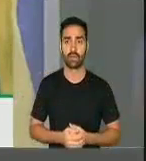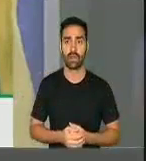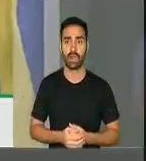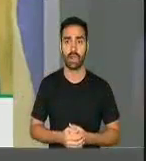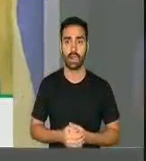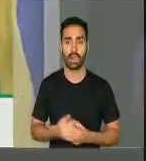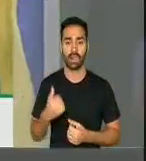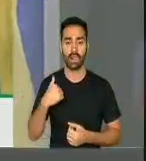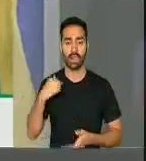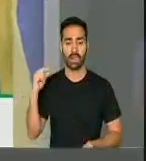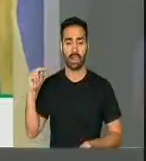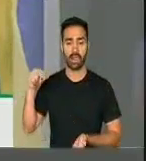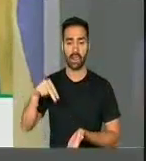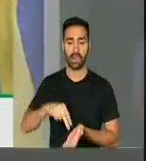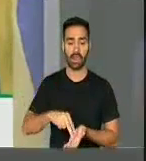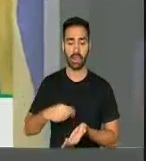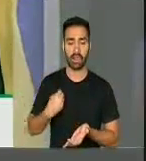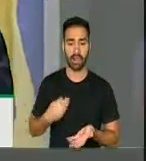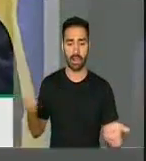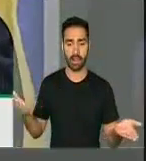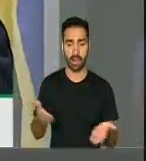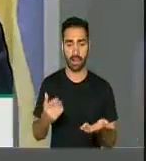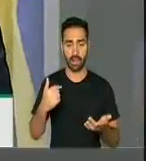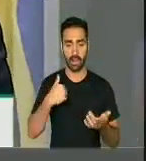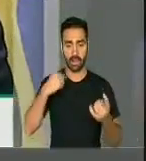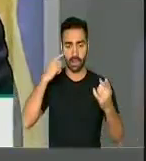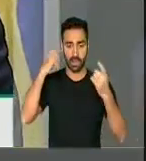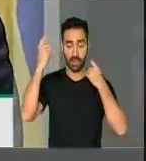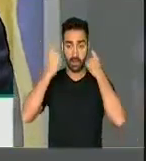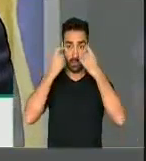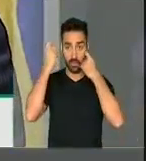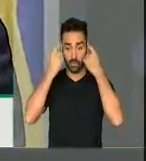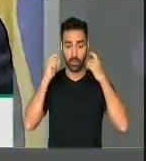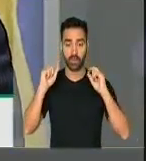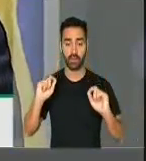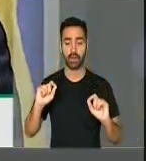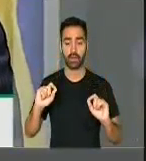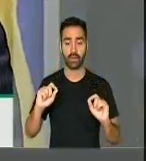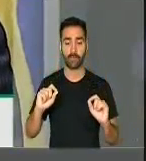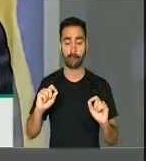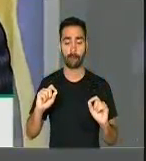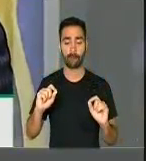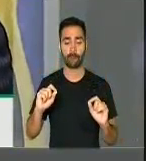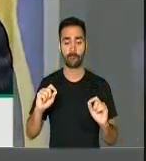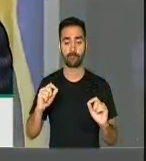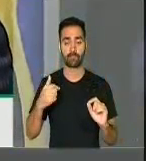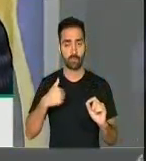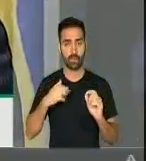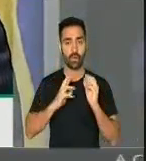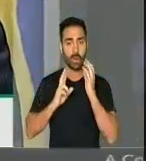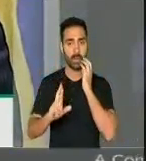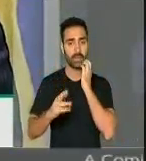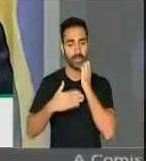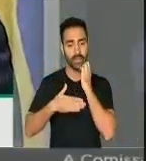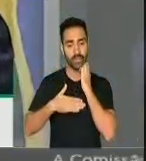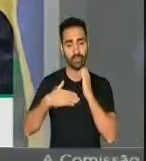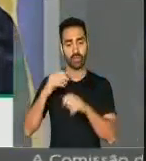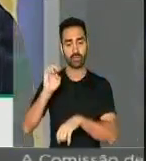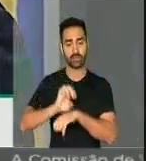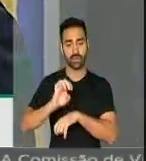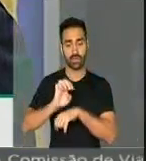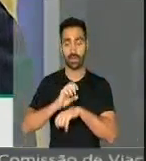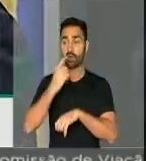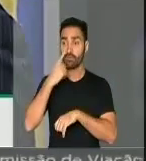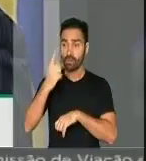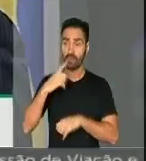Eu ocupo a tribuna dessa casa com uma preocupação daquele representante do meu Estado que assiste